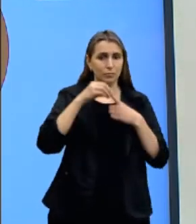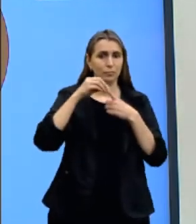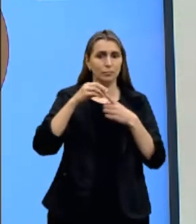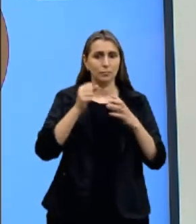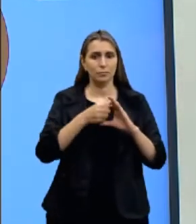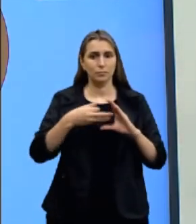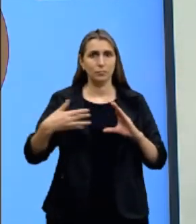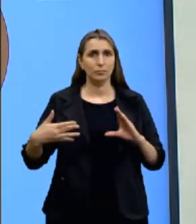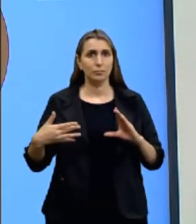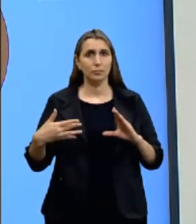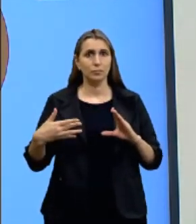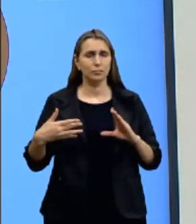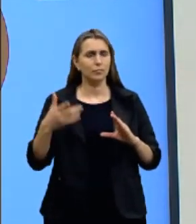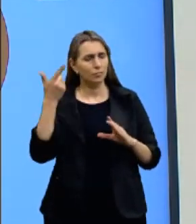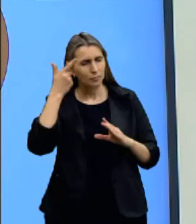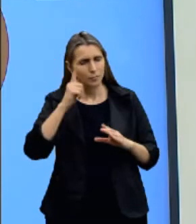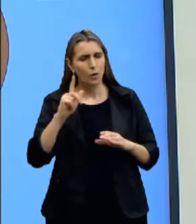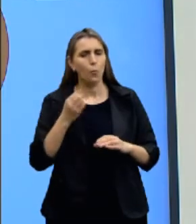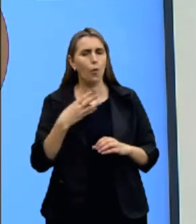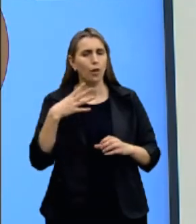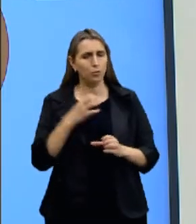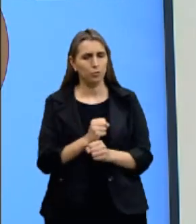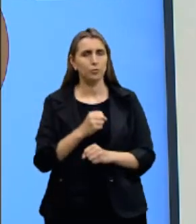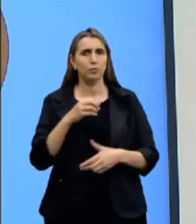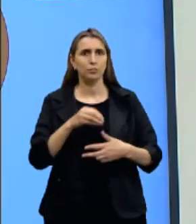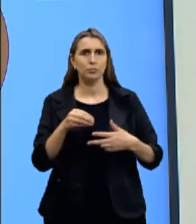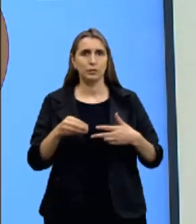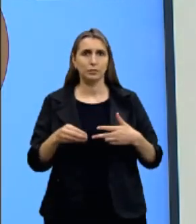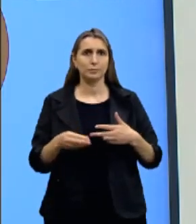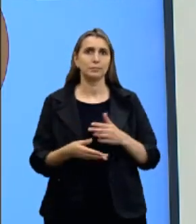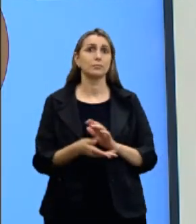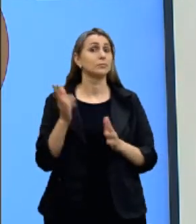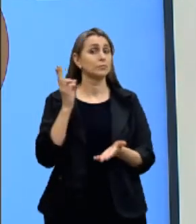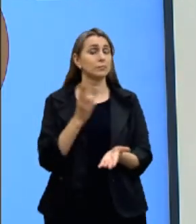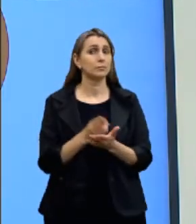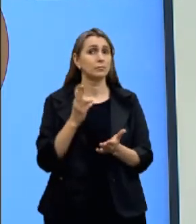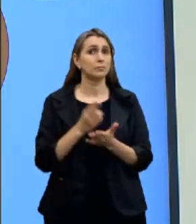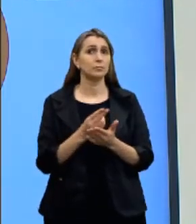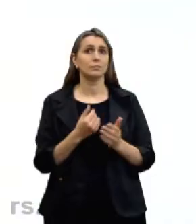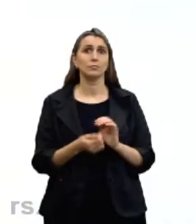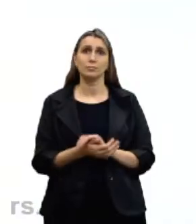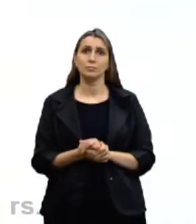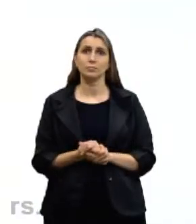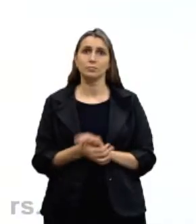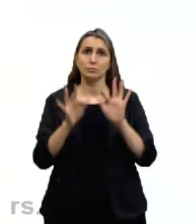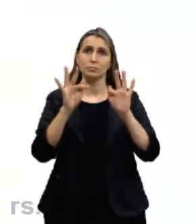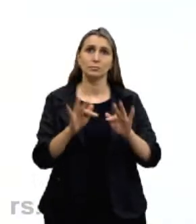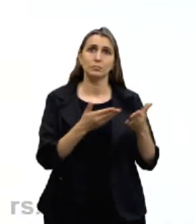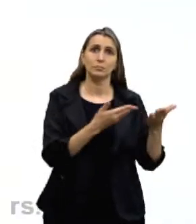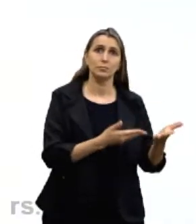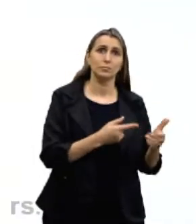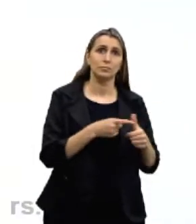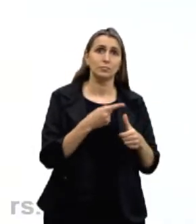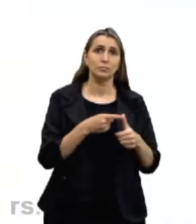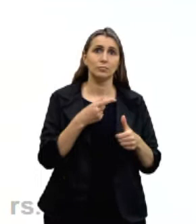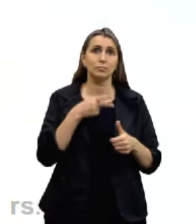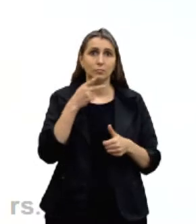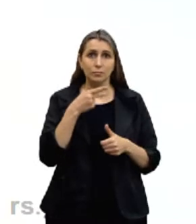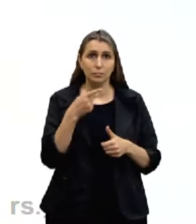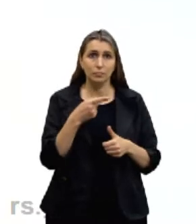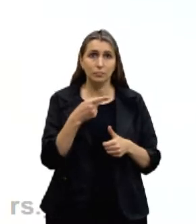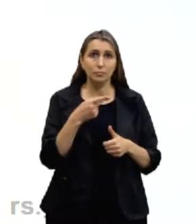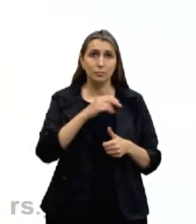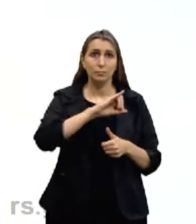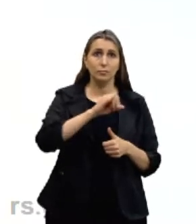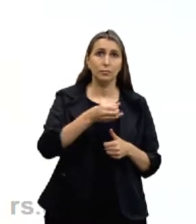para detonar e no ENEM tá legal gente Então vamos continuar terminamos aqui o primeiro bloco falando